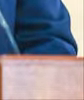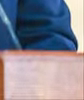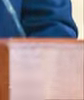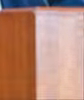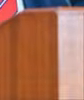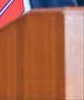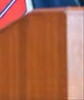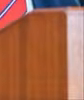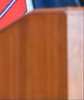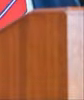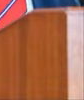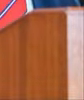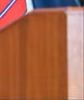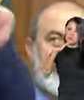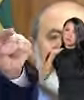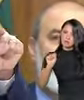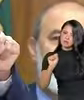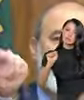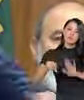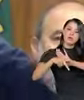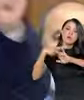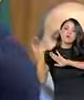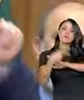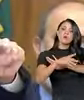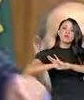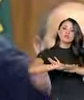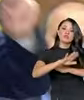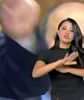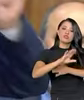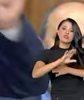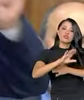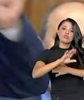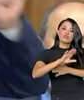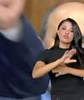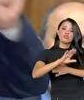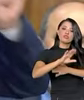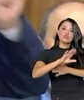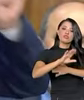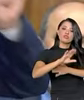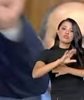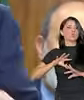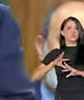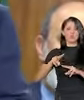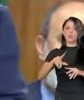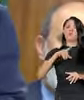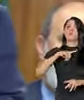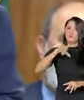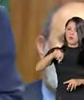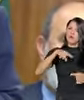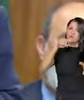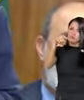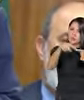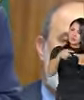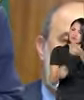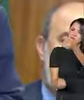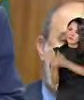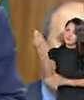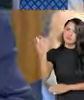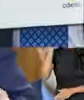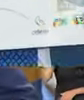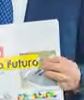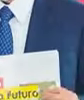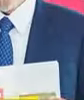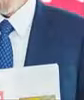O BNDES é parte preponderante no investimento do desenvolvimento desse país. É para isso que existem bancos